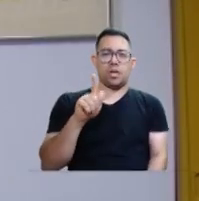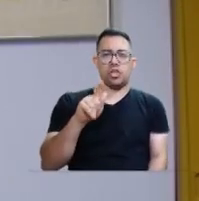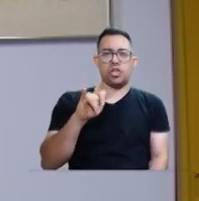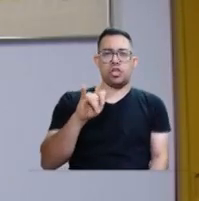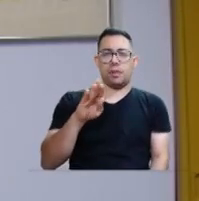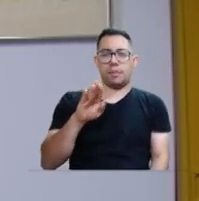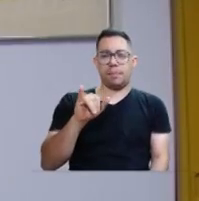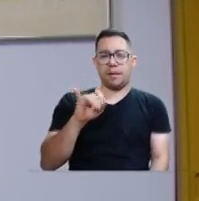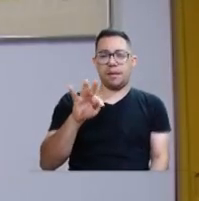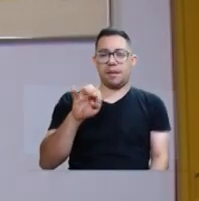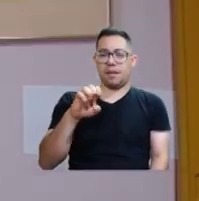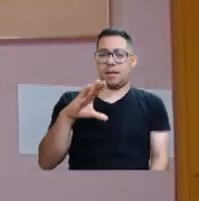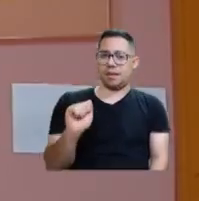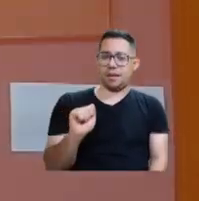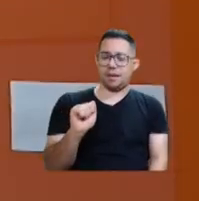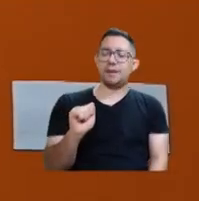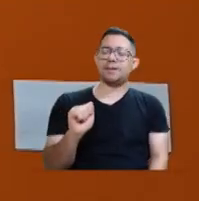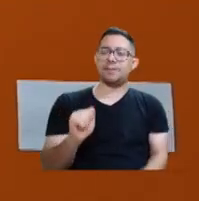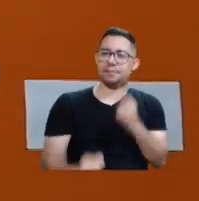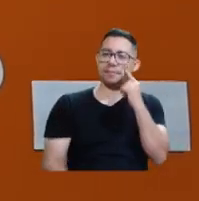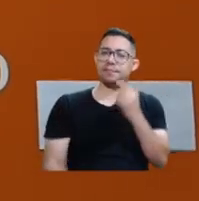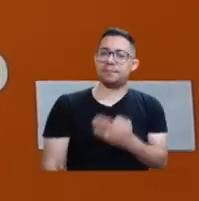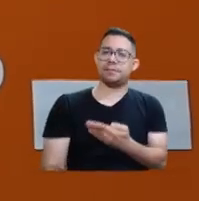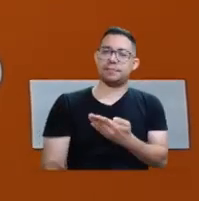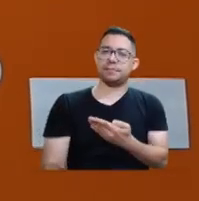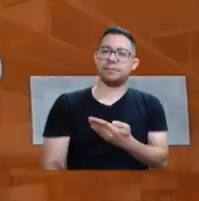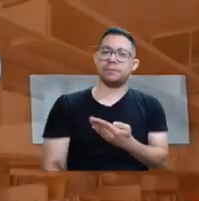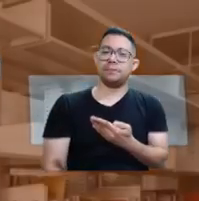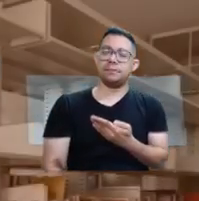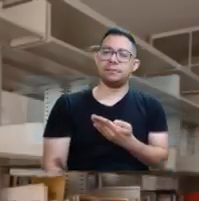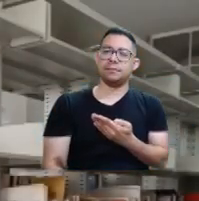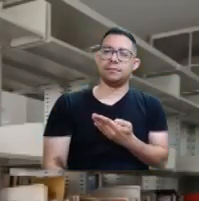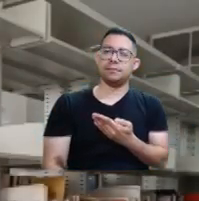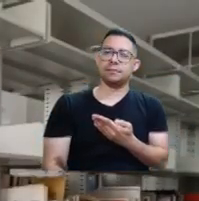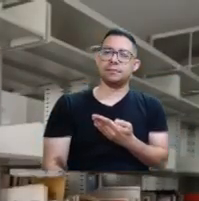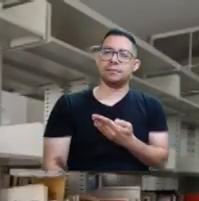da biblioteca a gibiteca do Laboratório das Artes, que é o